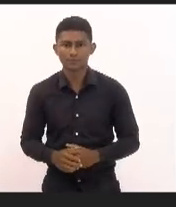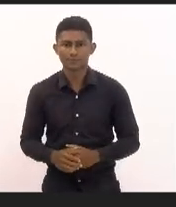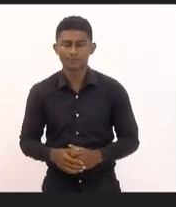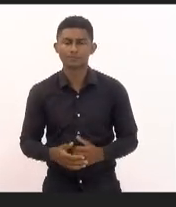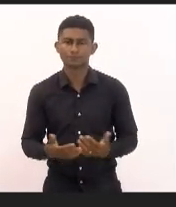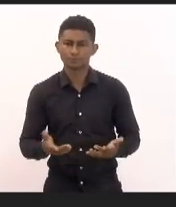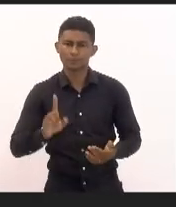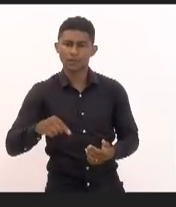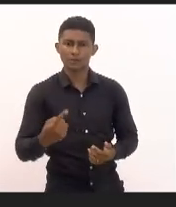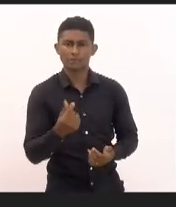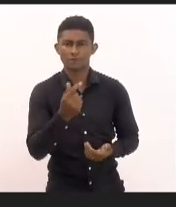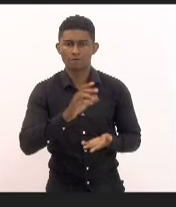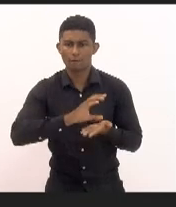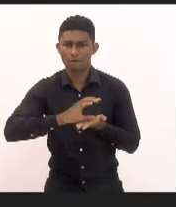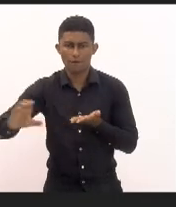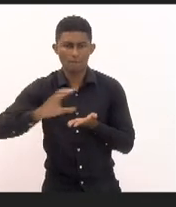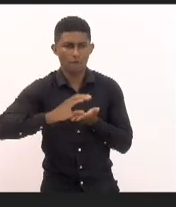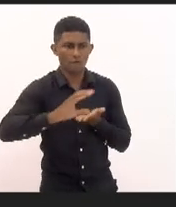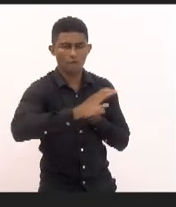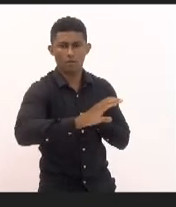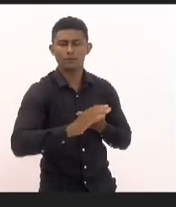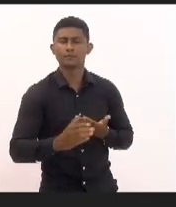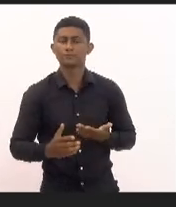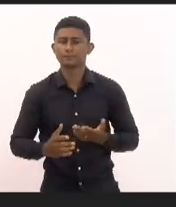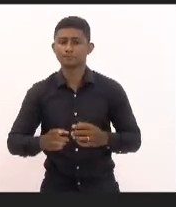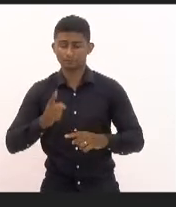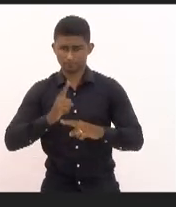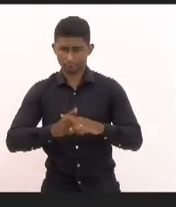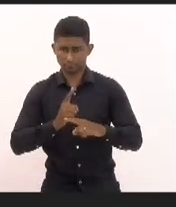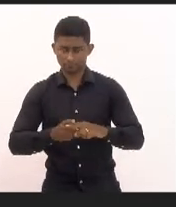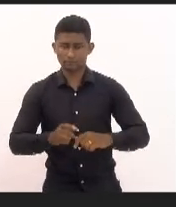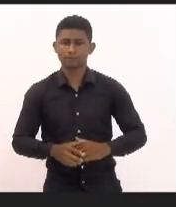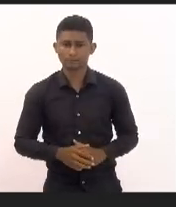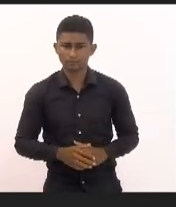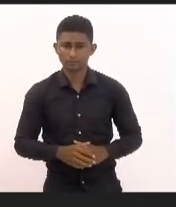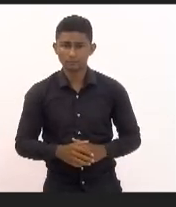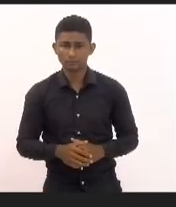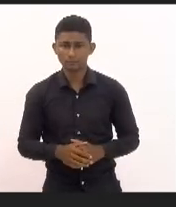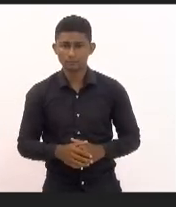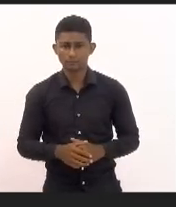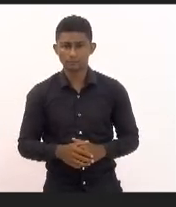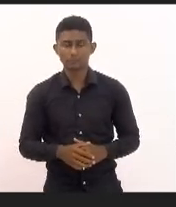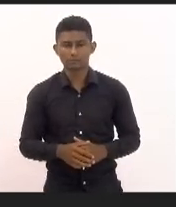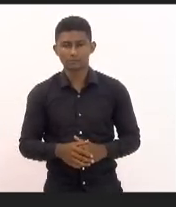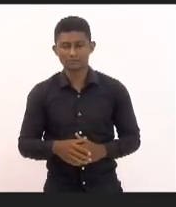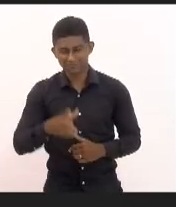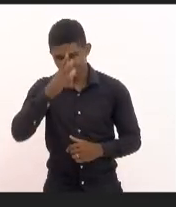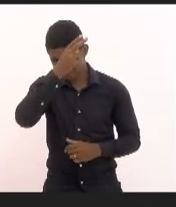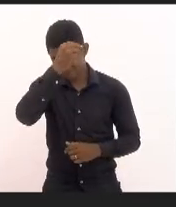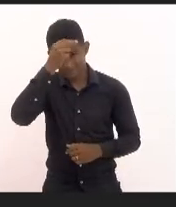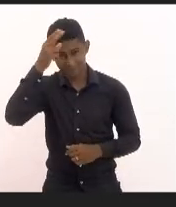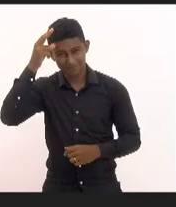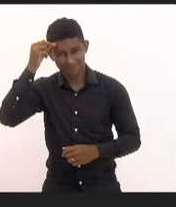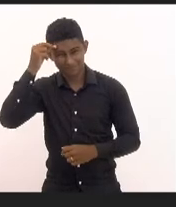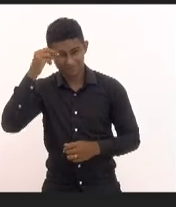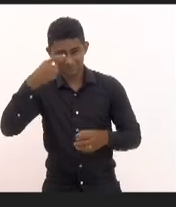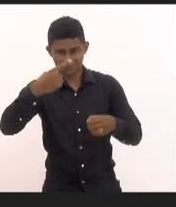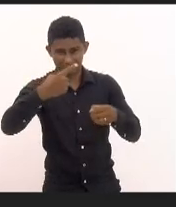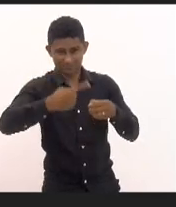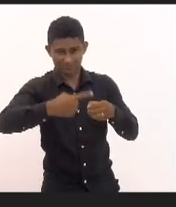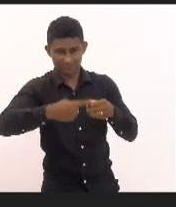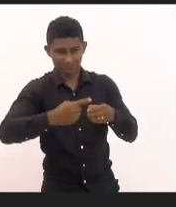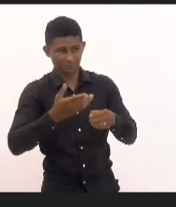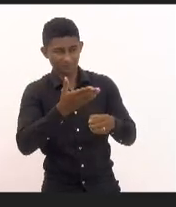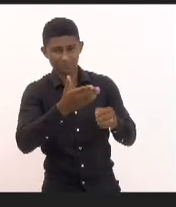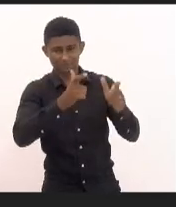desses investimentos, porque a Prefeitura de Angra dos Reis, ela vem também